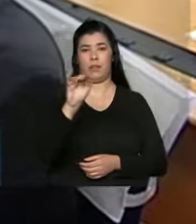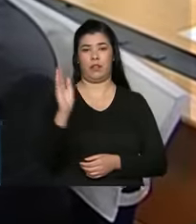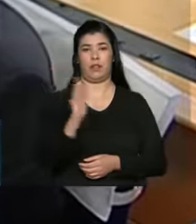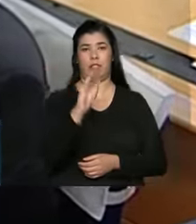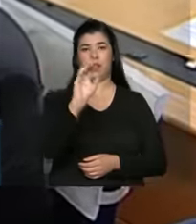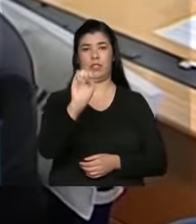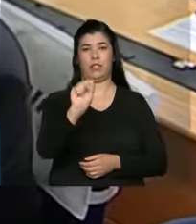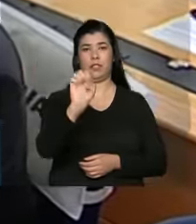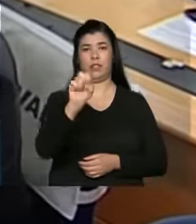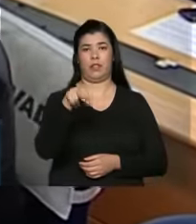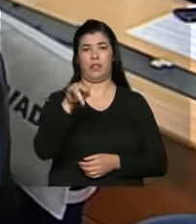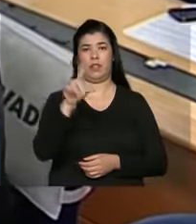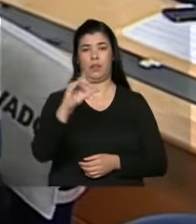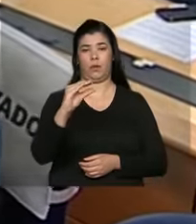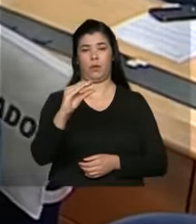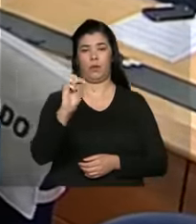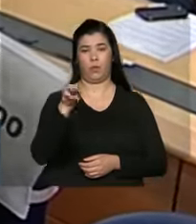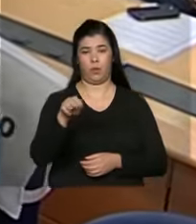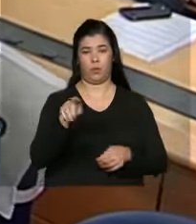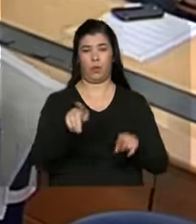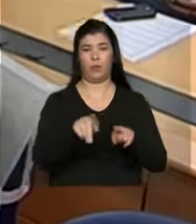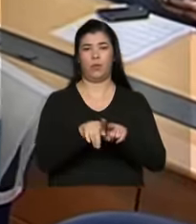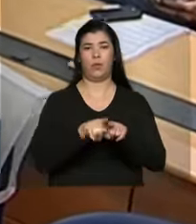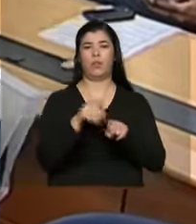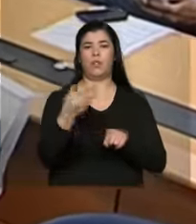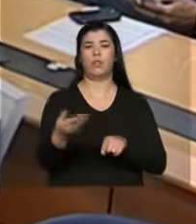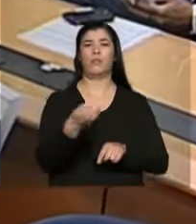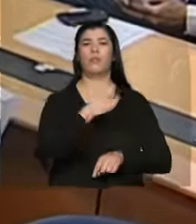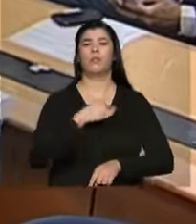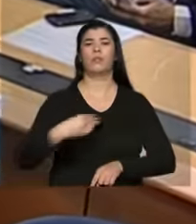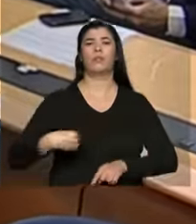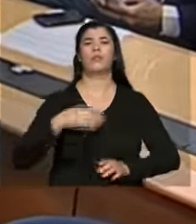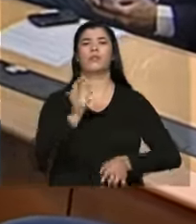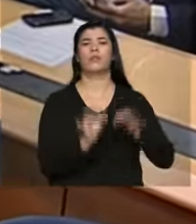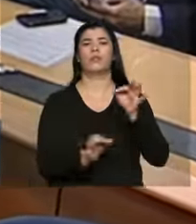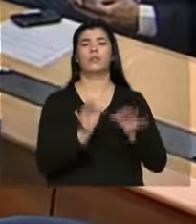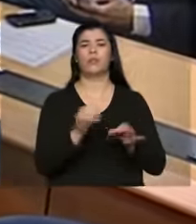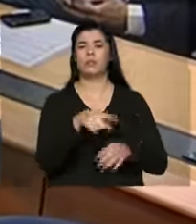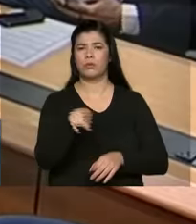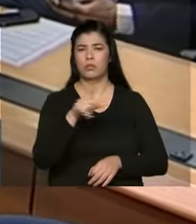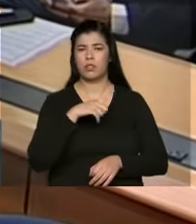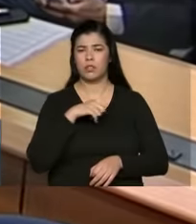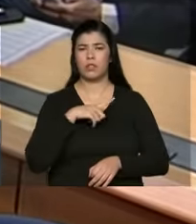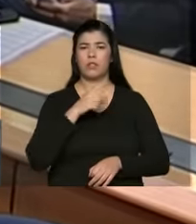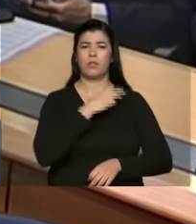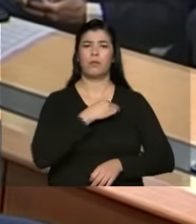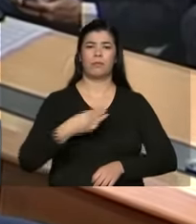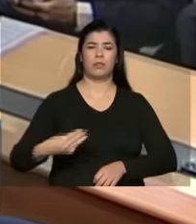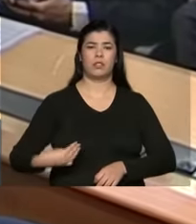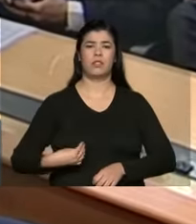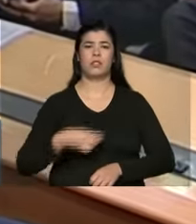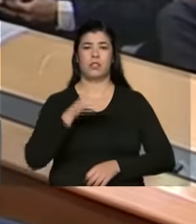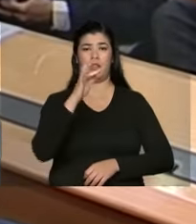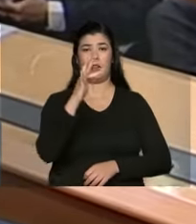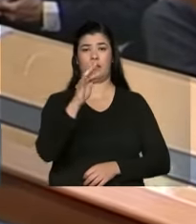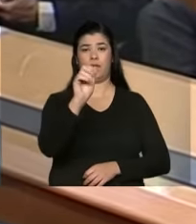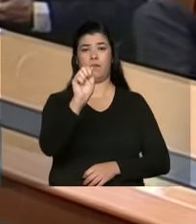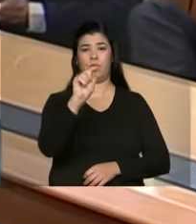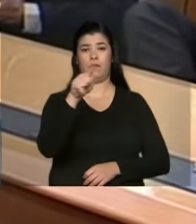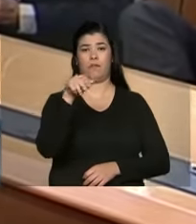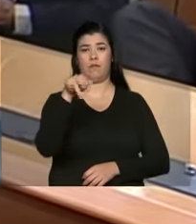assuntos legislativos do Ministério da Justiça não sei se tem alguém do ministério da fazenda que também participou com a